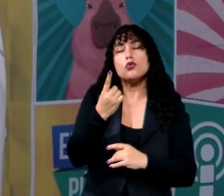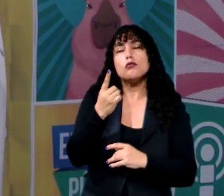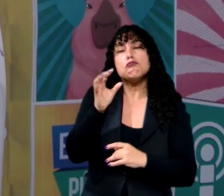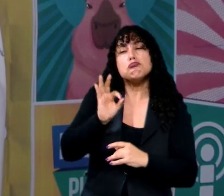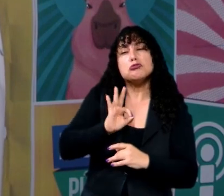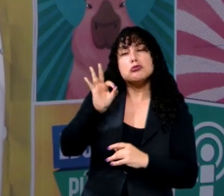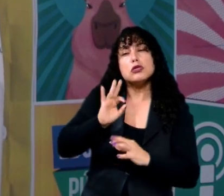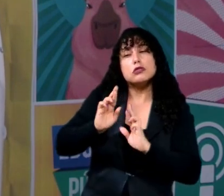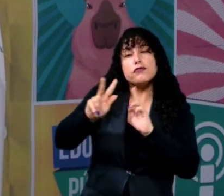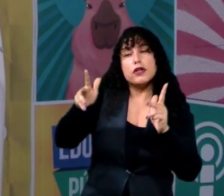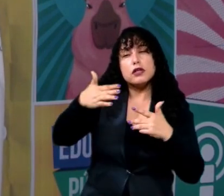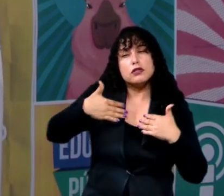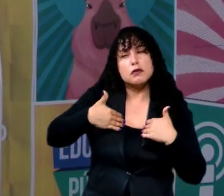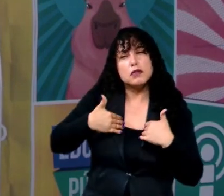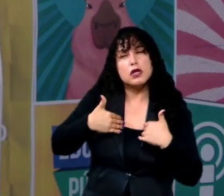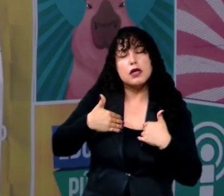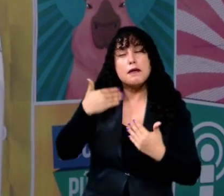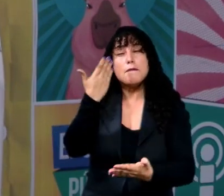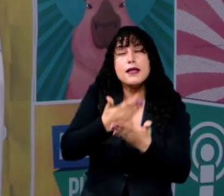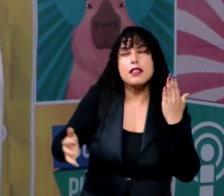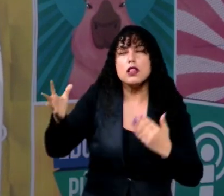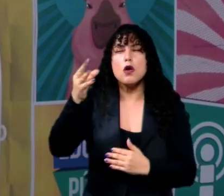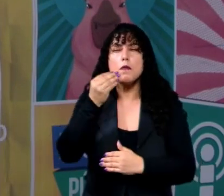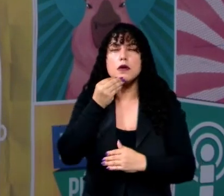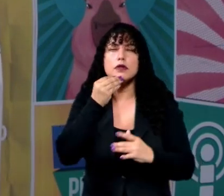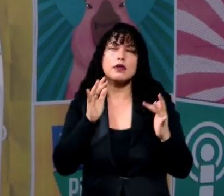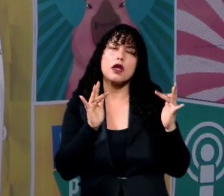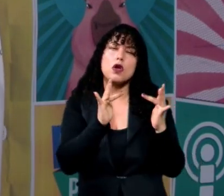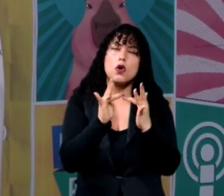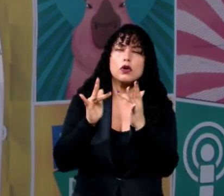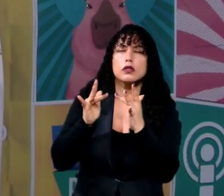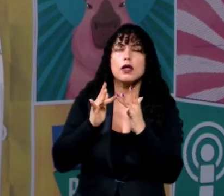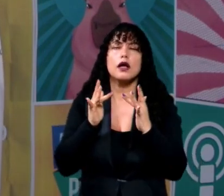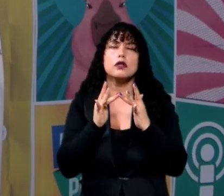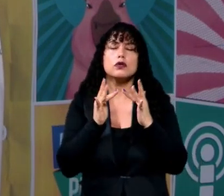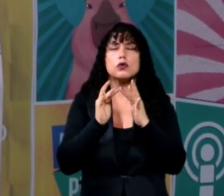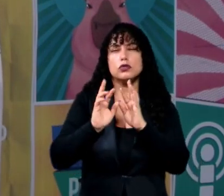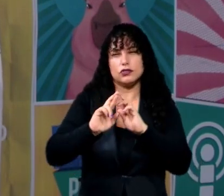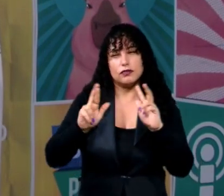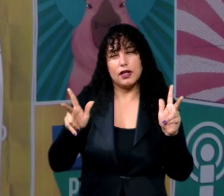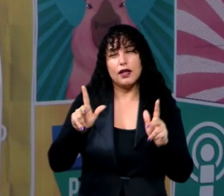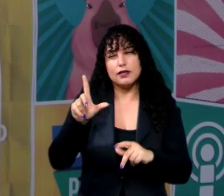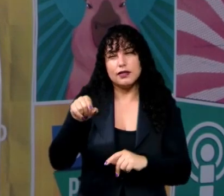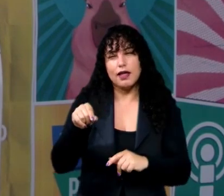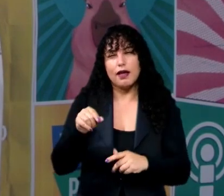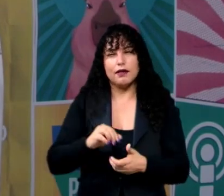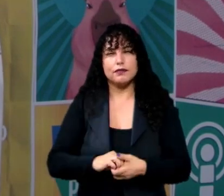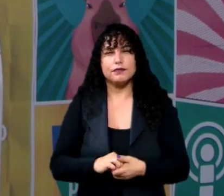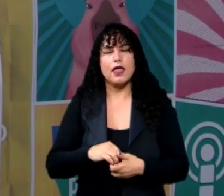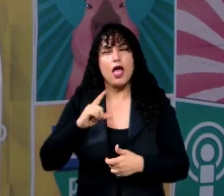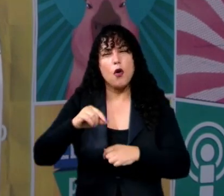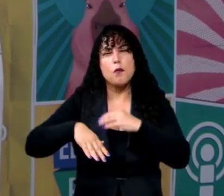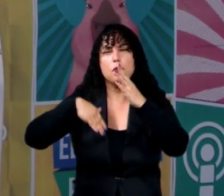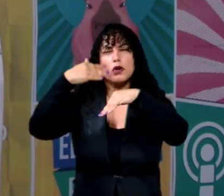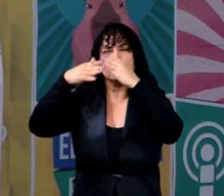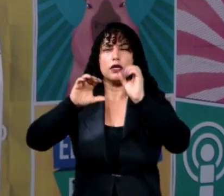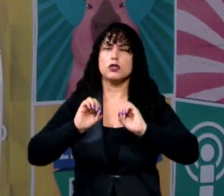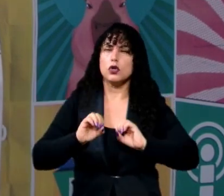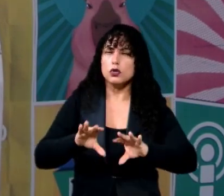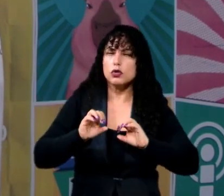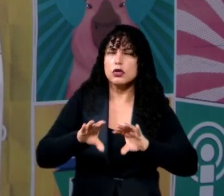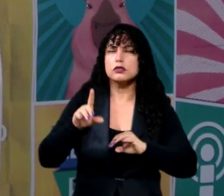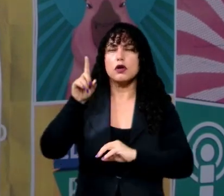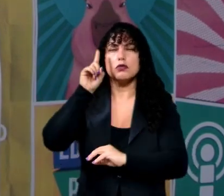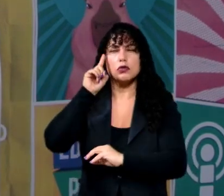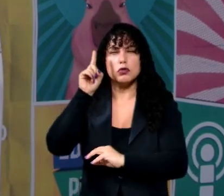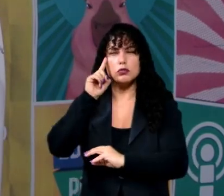diferente de mim. Perdendo uma chance de entrar em contato com esse diferente, né? Esse é um processo educacional